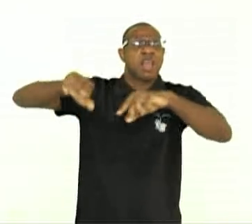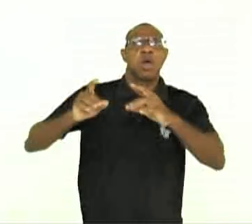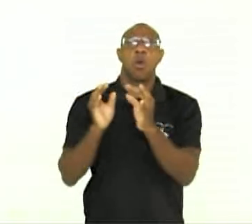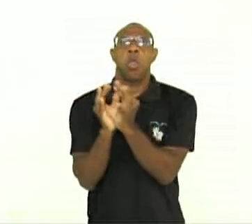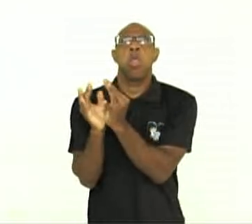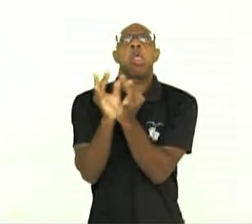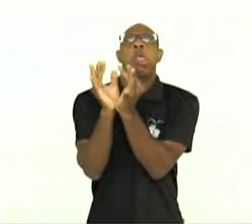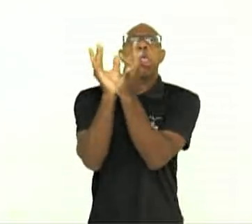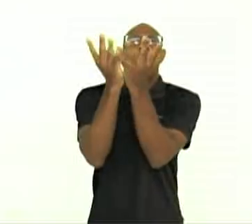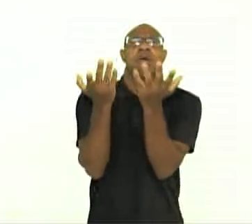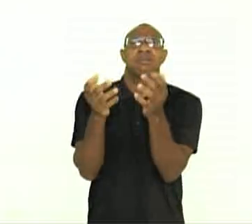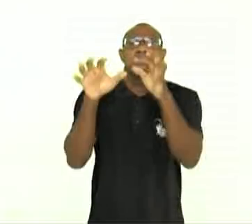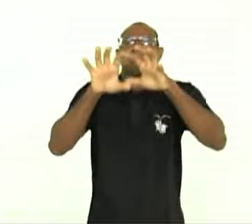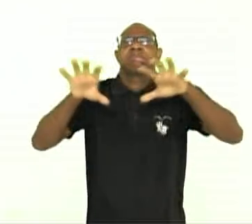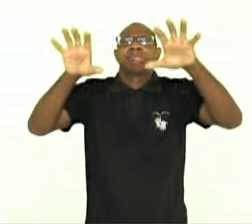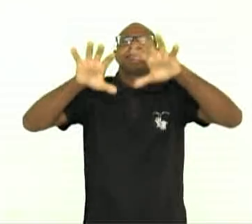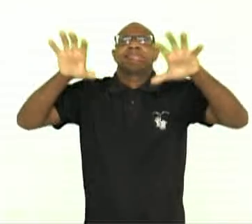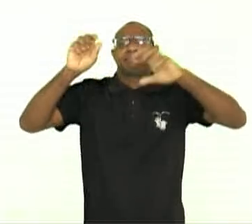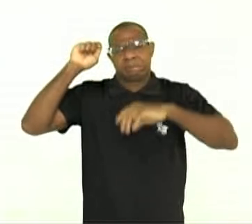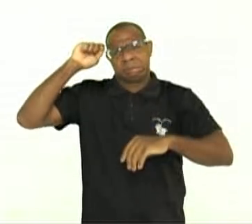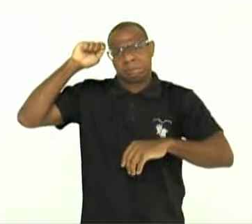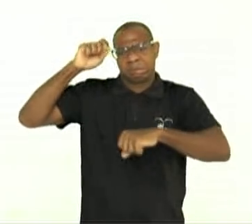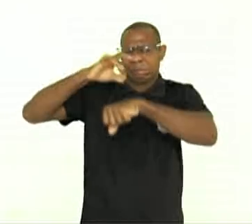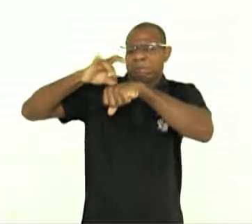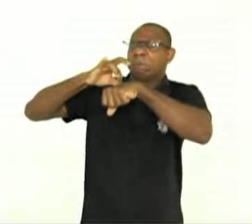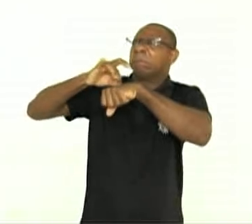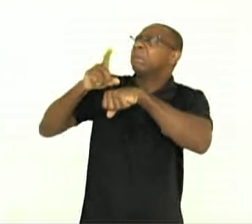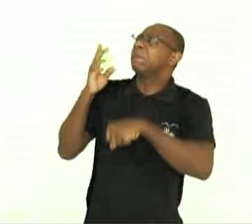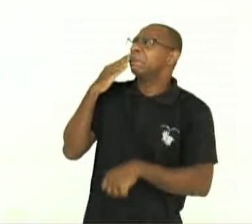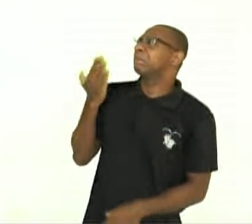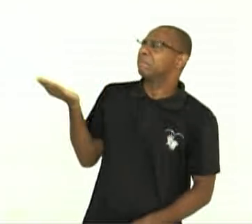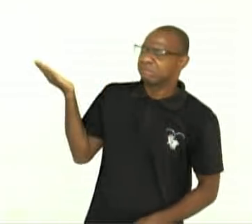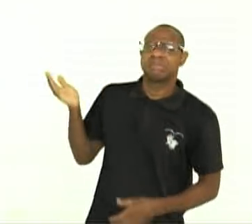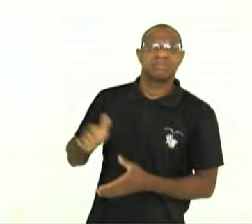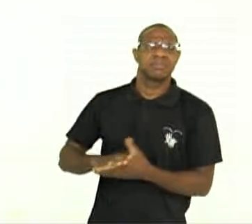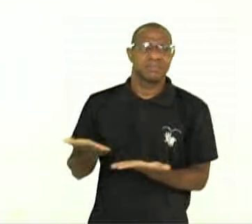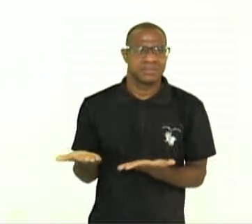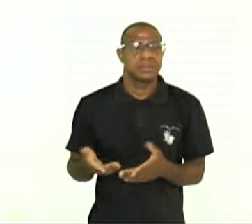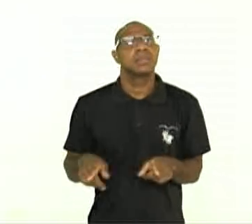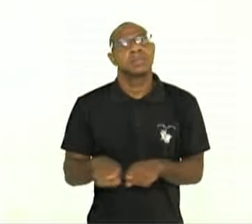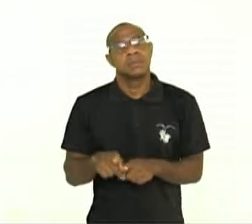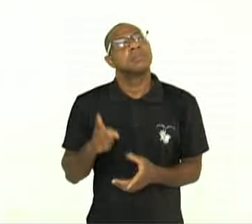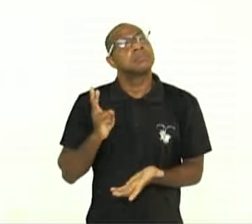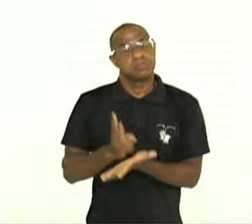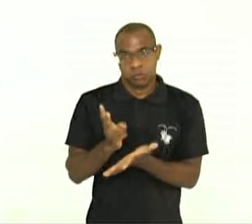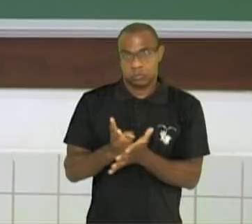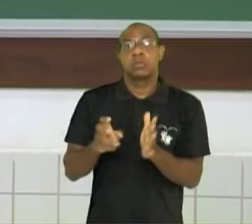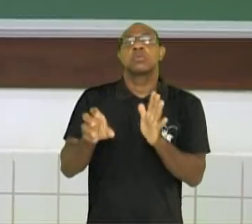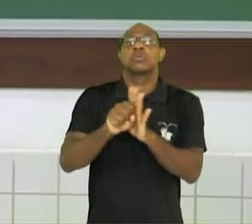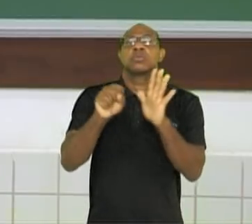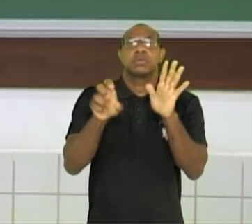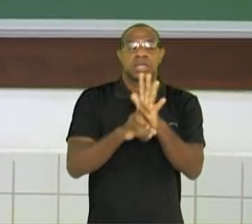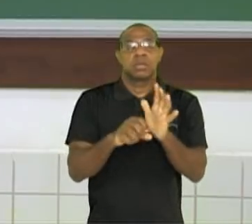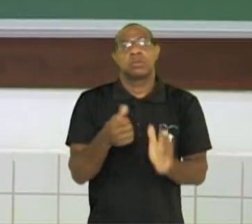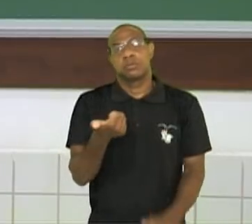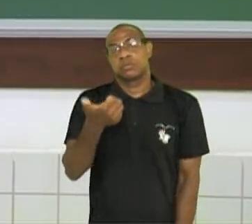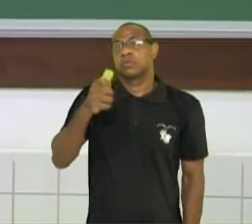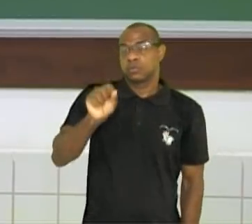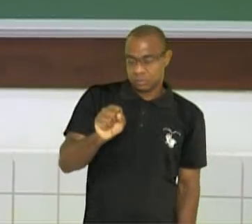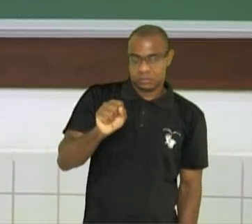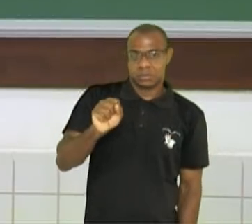típico do início da Revolução Industrial na Inglaterra, de novo, meados do século XVIII, mais ou